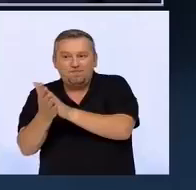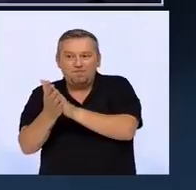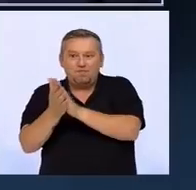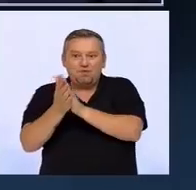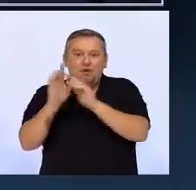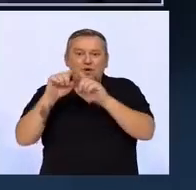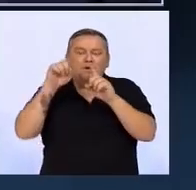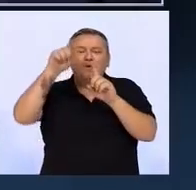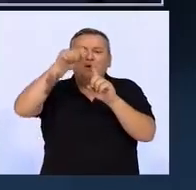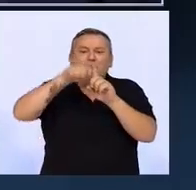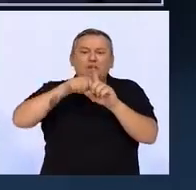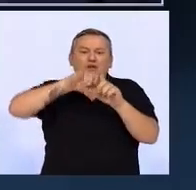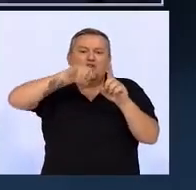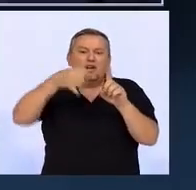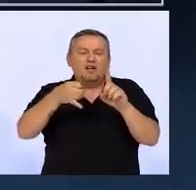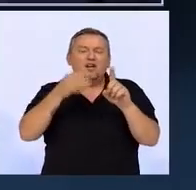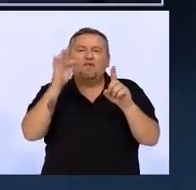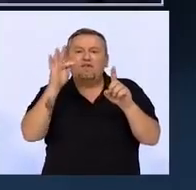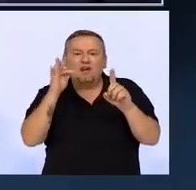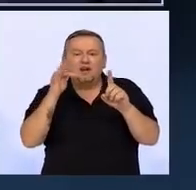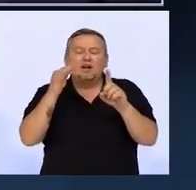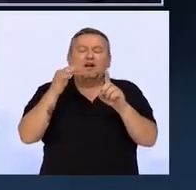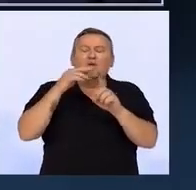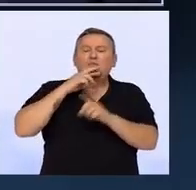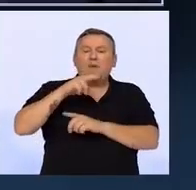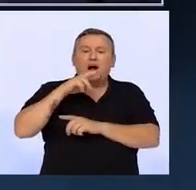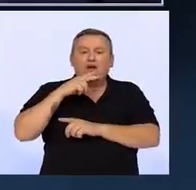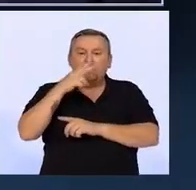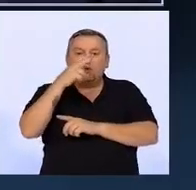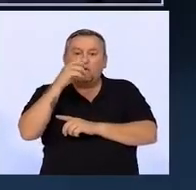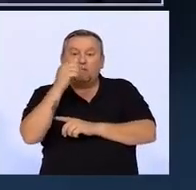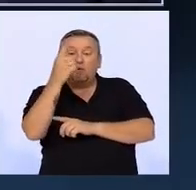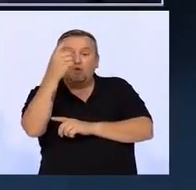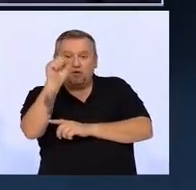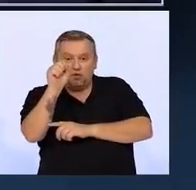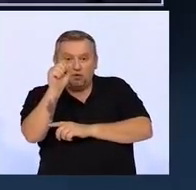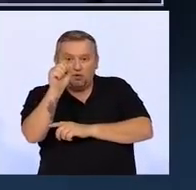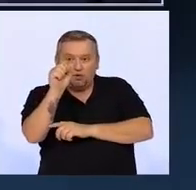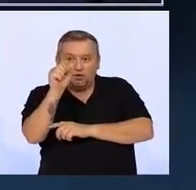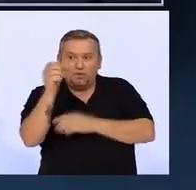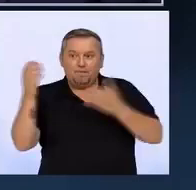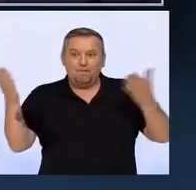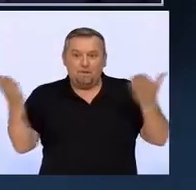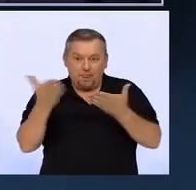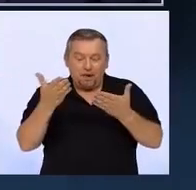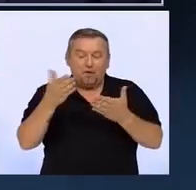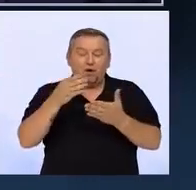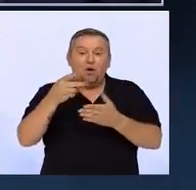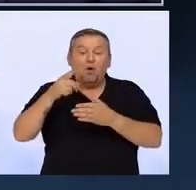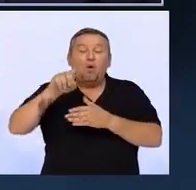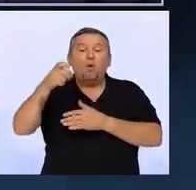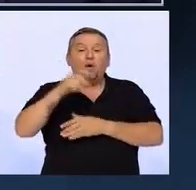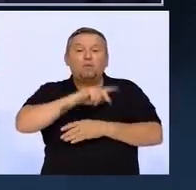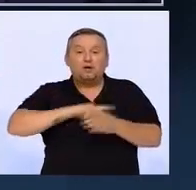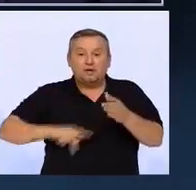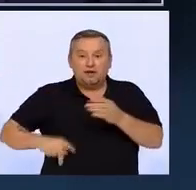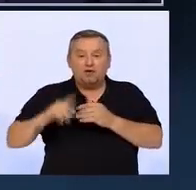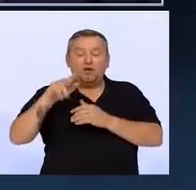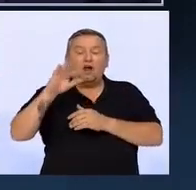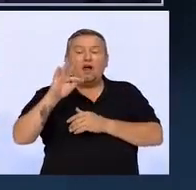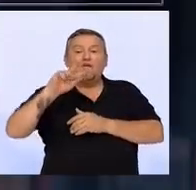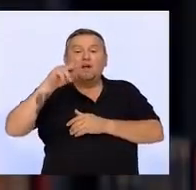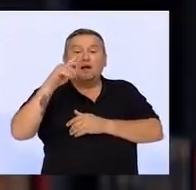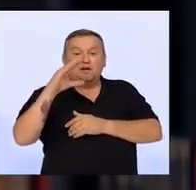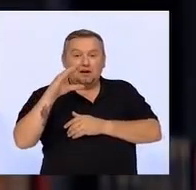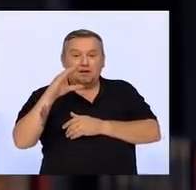era fevereiro, era janeiro, era março de 2018. Portanto, agora o presidente Fernando Henrique, tarde para isso? o presidente Fernando Henrique chegou atrasado.